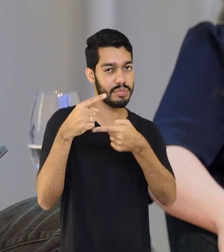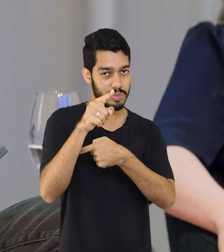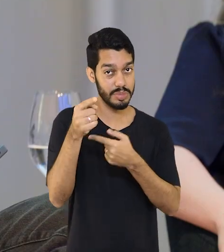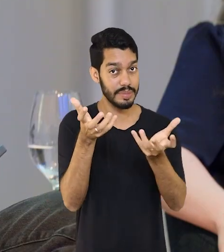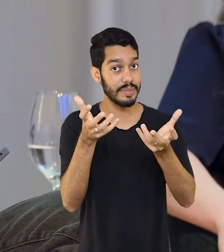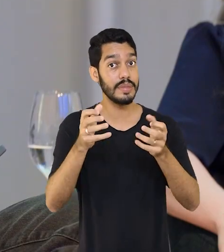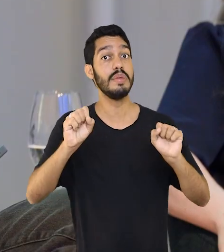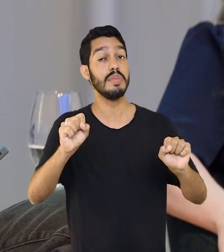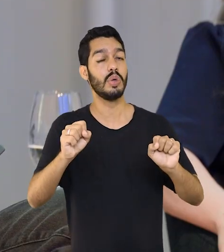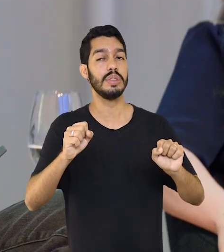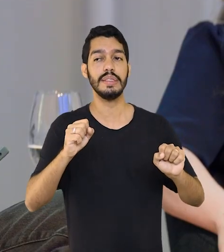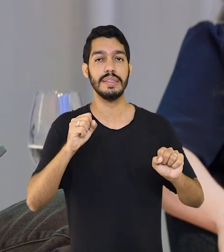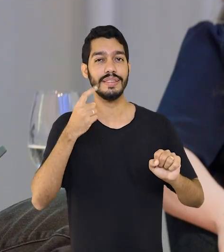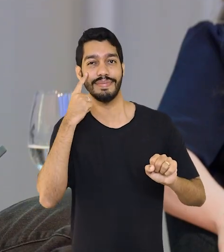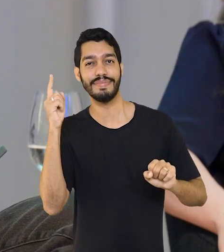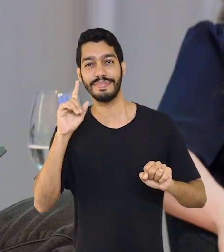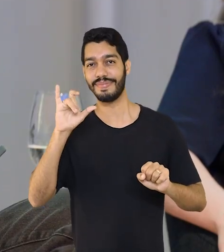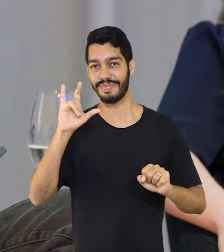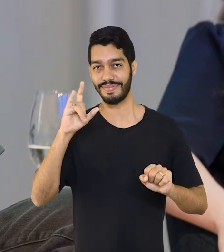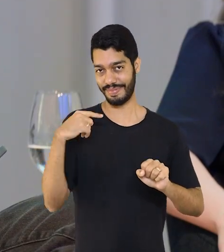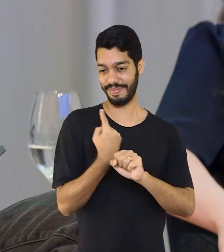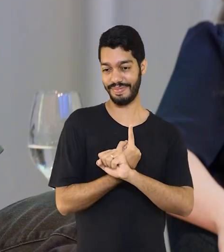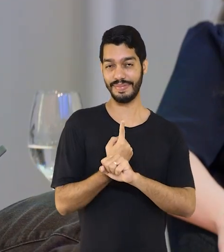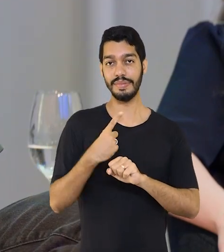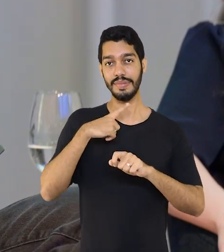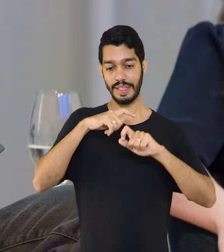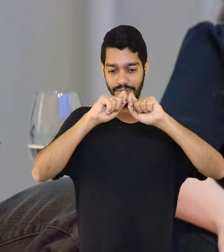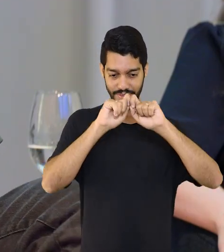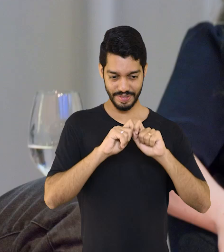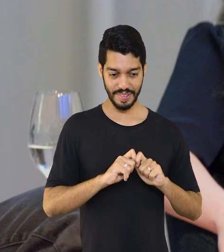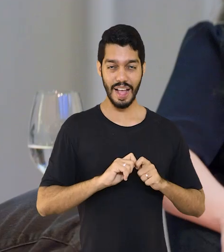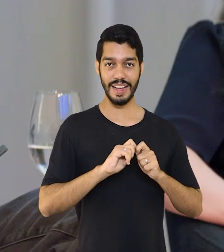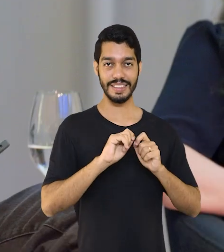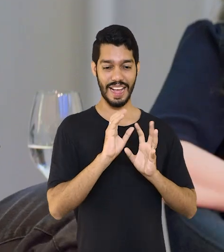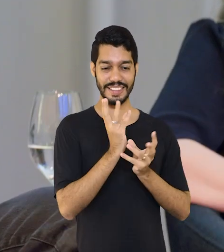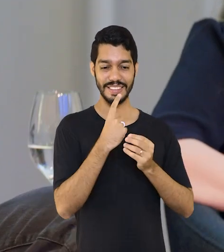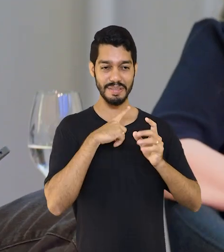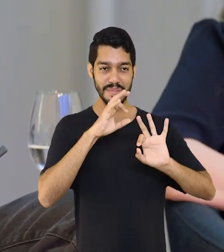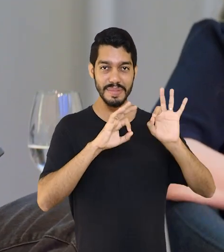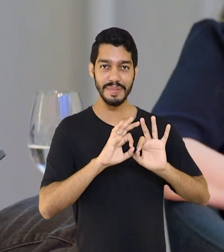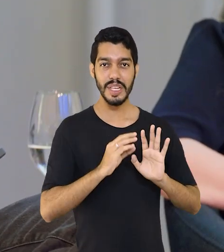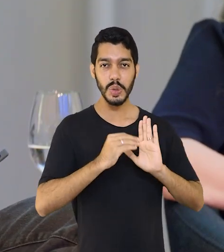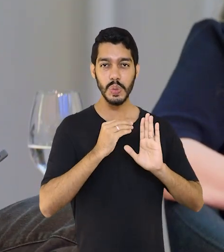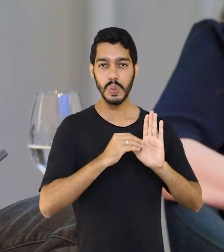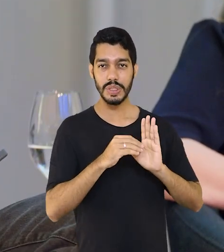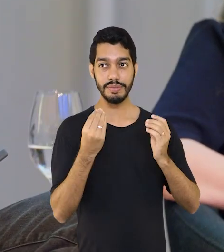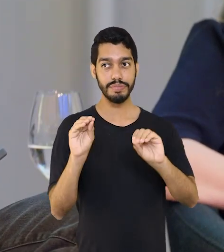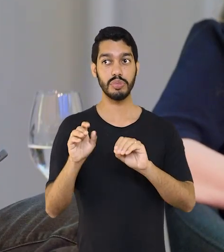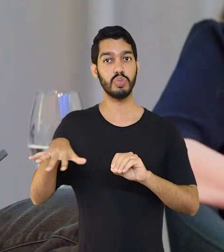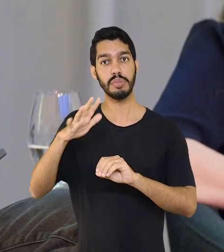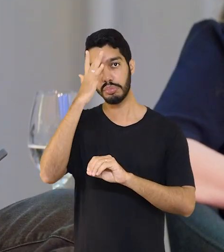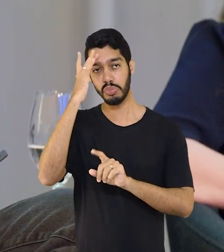pegar... Depois, se vocês quiserem dar uma olhada no Instagram do ITDP, que a gente fez uma arte que bombou recentemente, que foi só